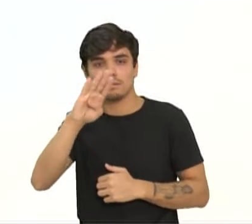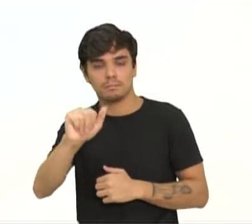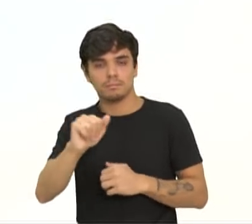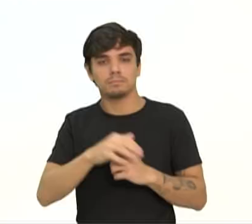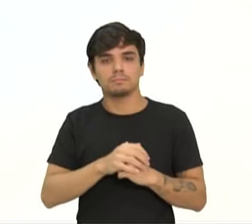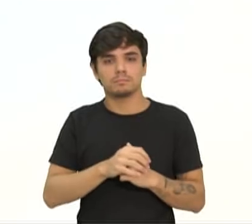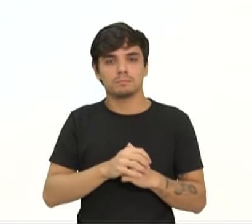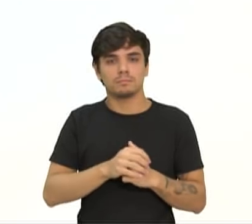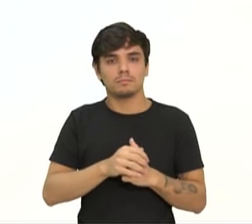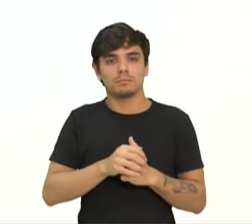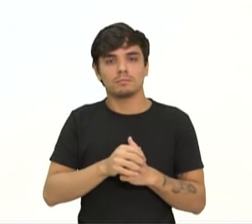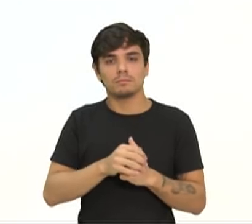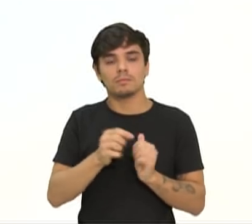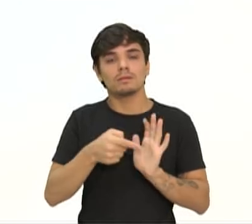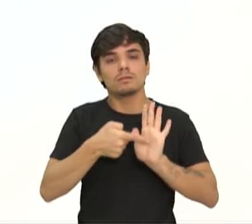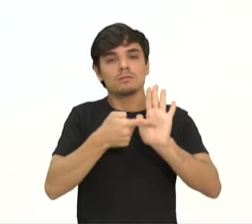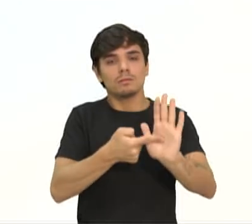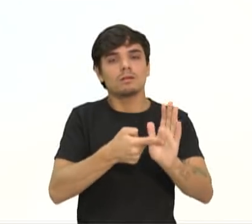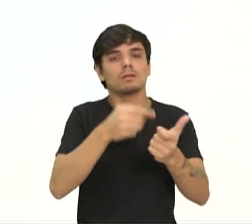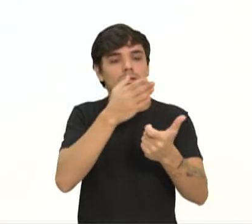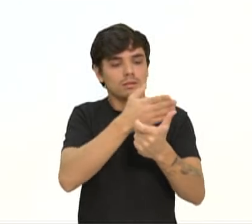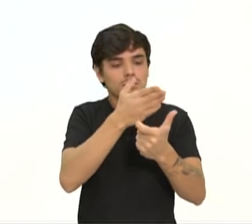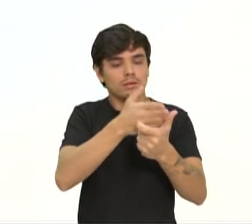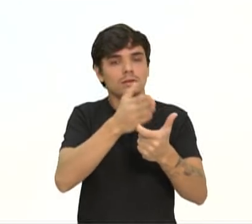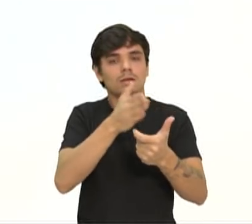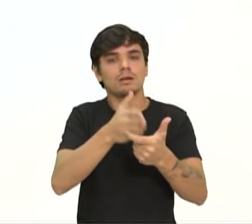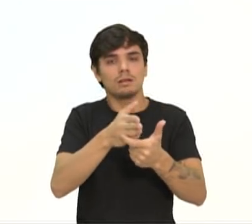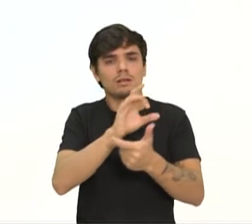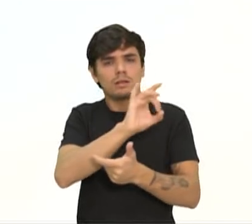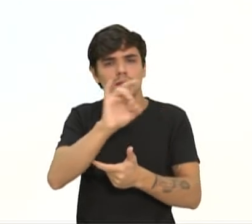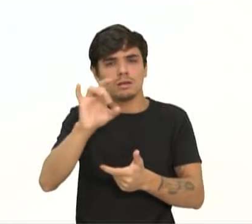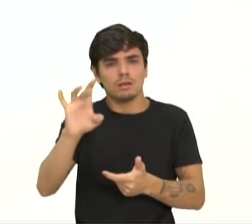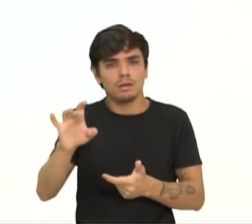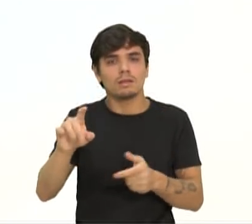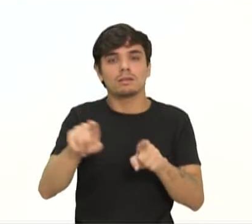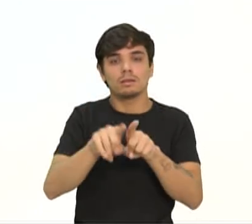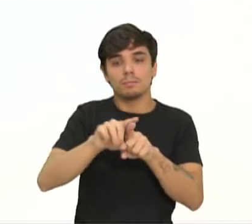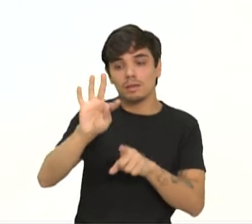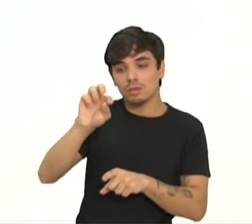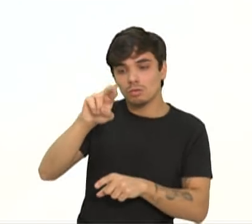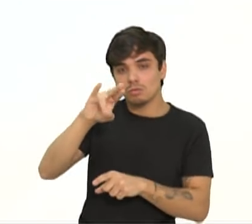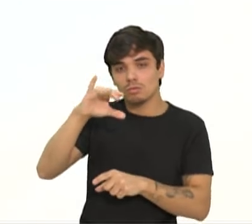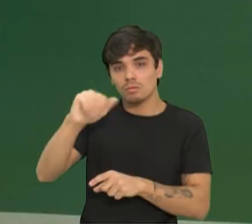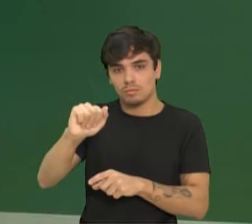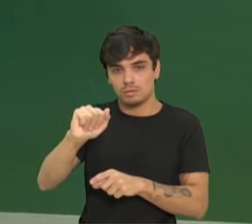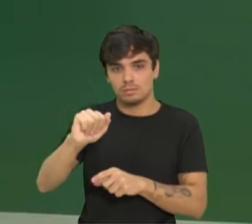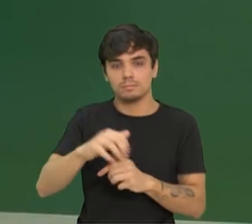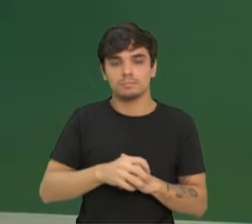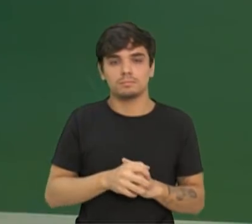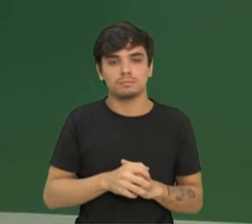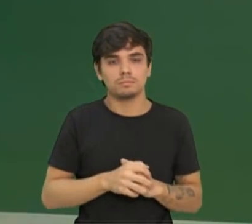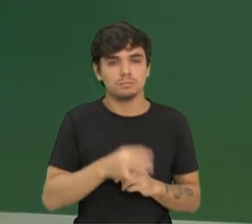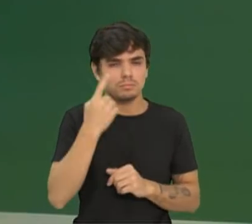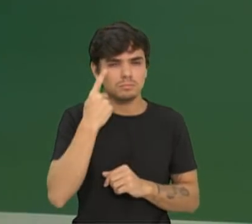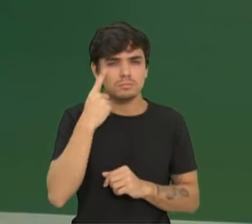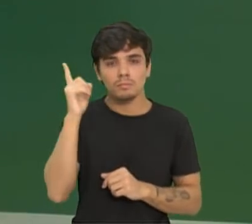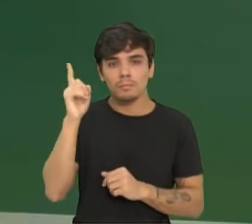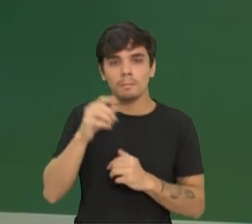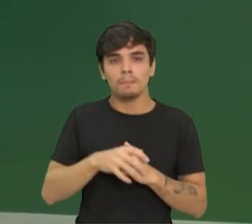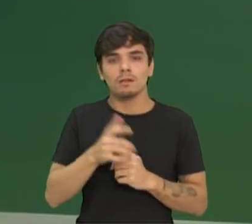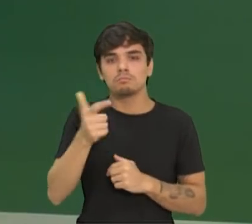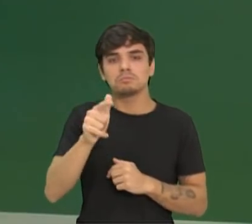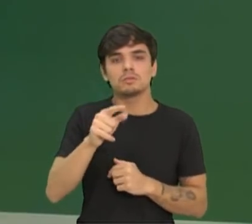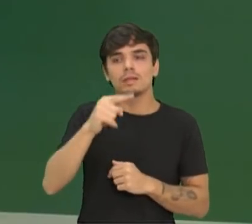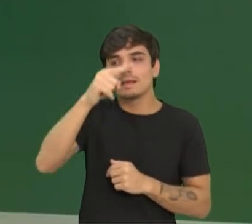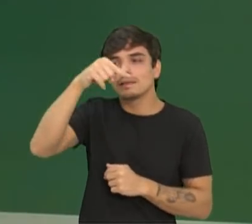palavras destacadas e indique a sílaba tônica de pronúncia mais forte. Veja só, nós não temos o